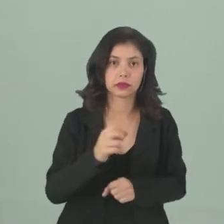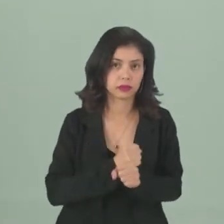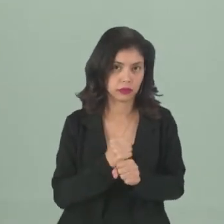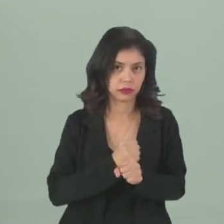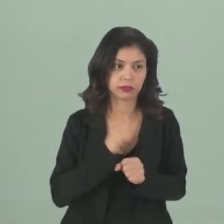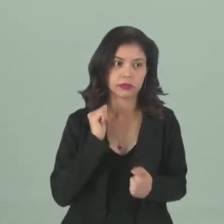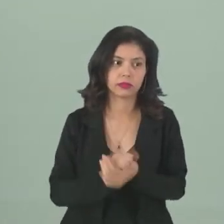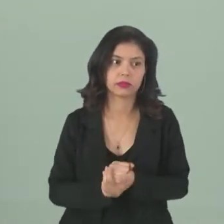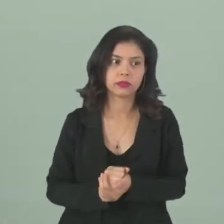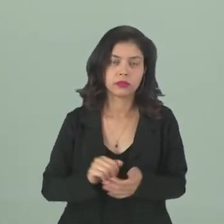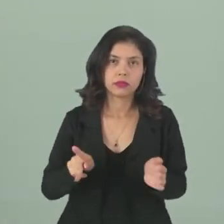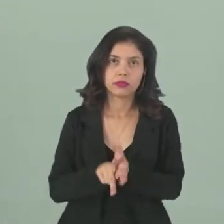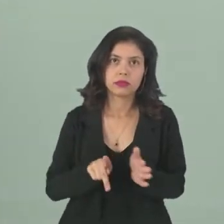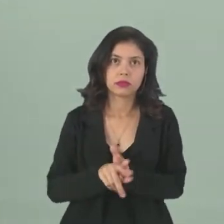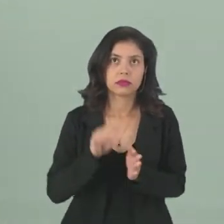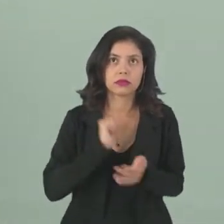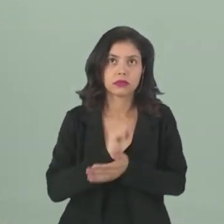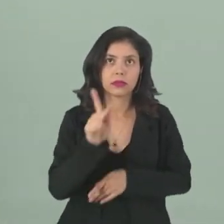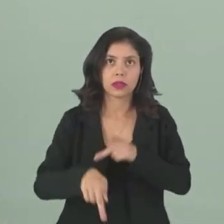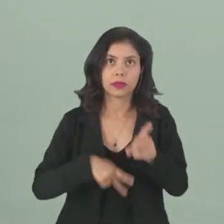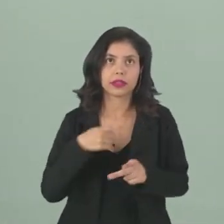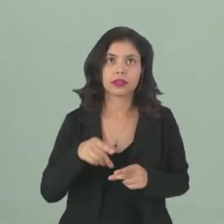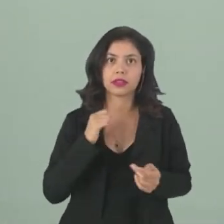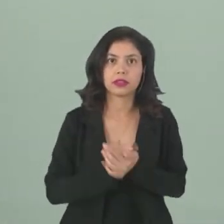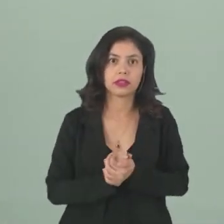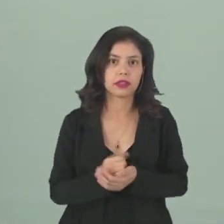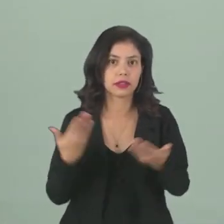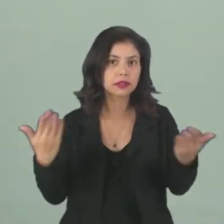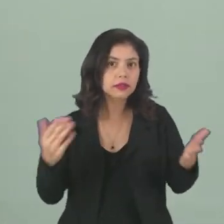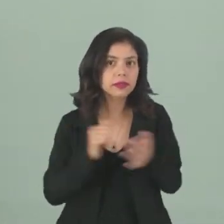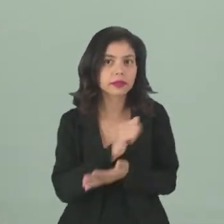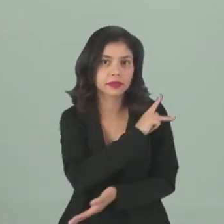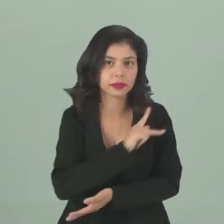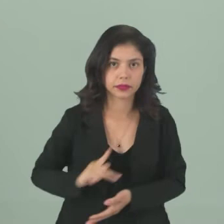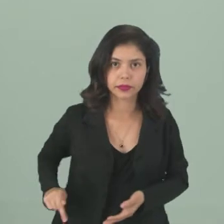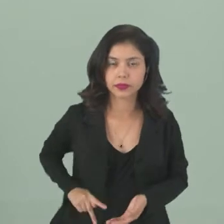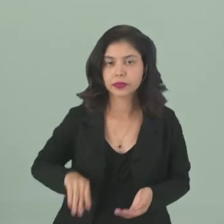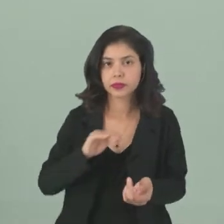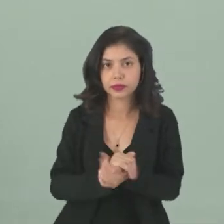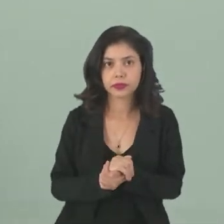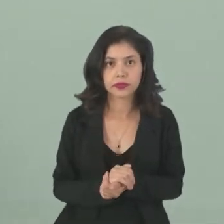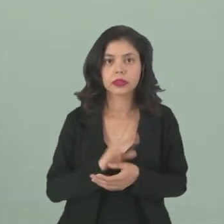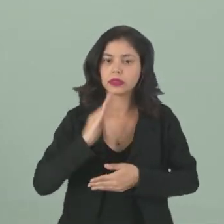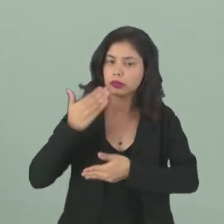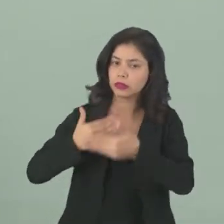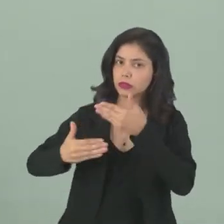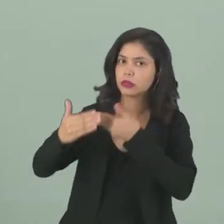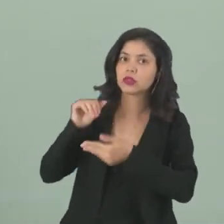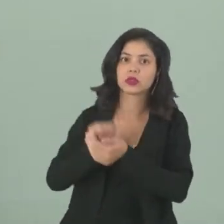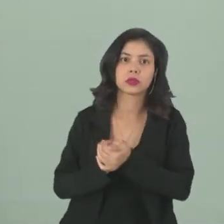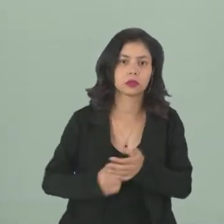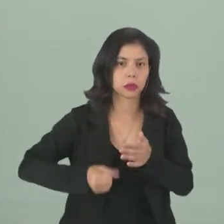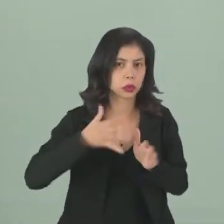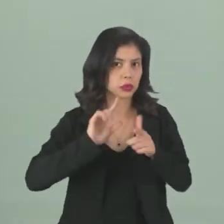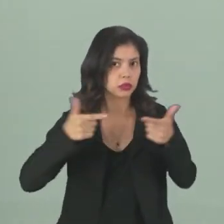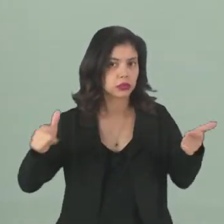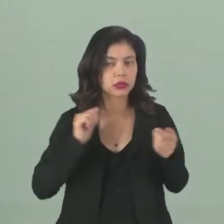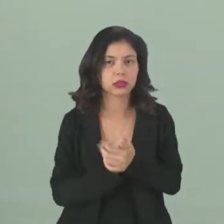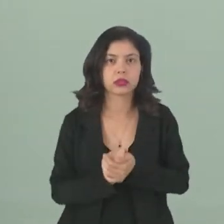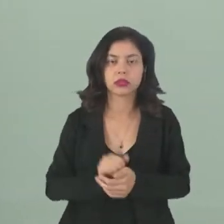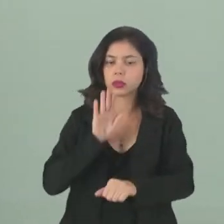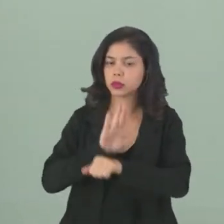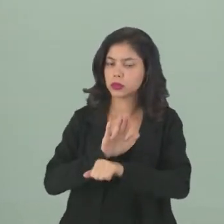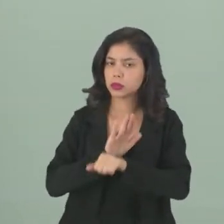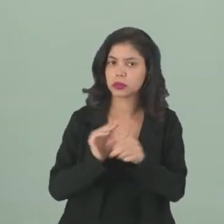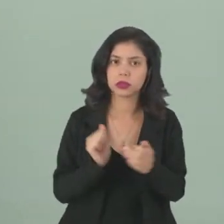anos, logicamente, como a população não pôde escolher o seu presidente, a gente tem um retrocesso muito grande no processo de